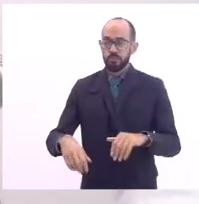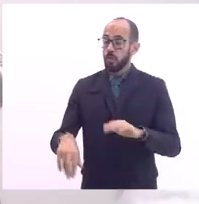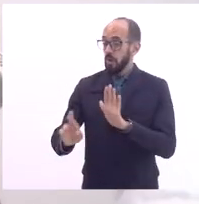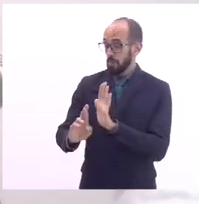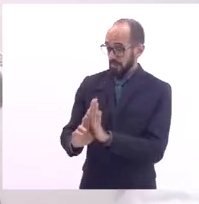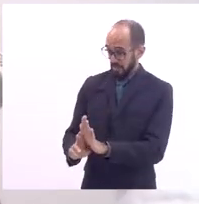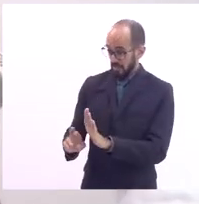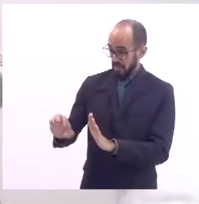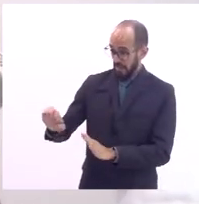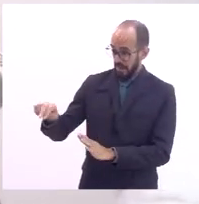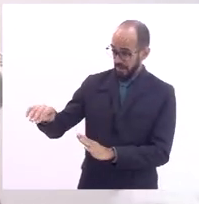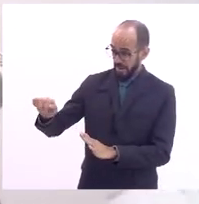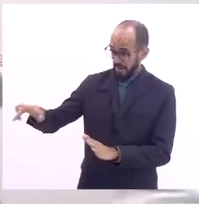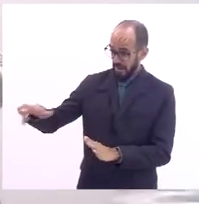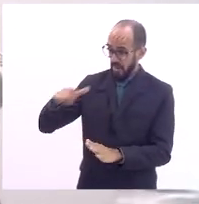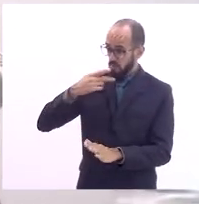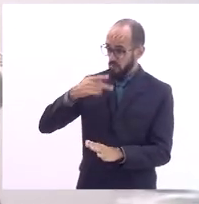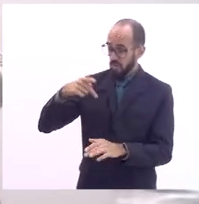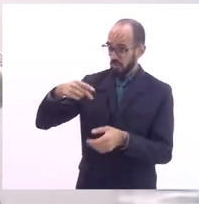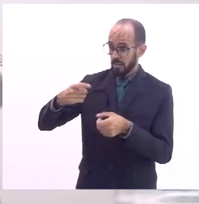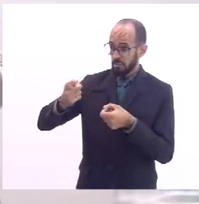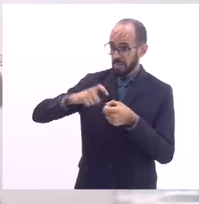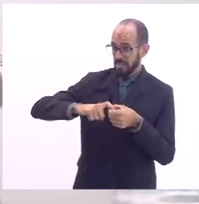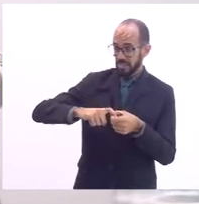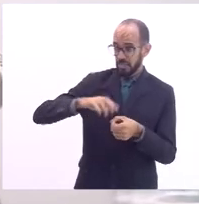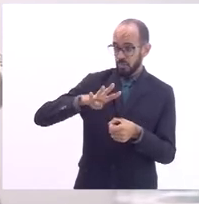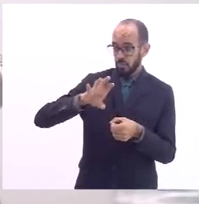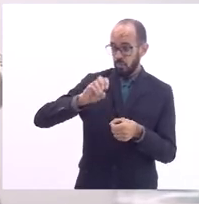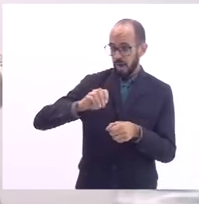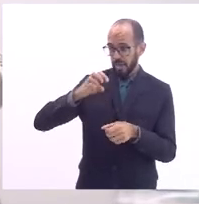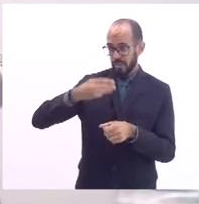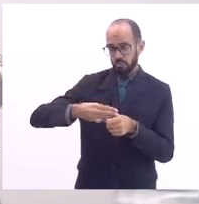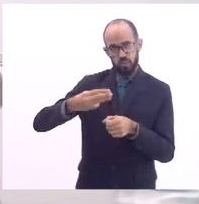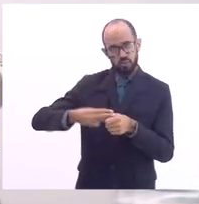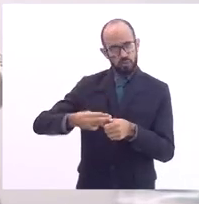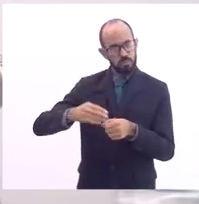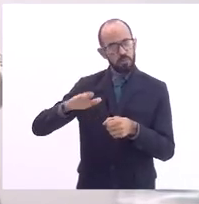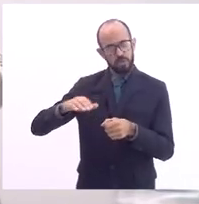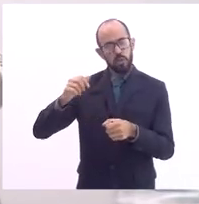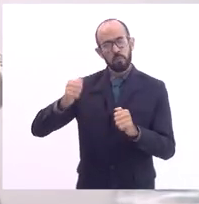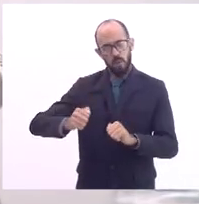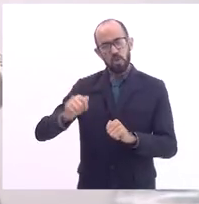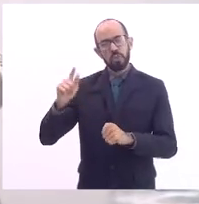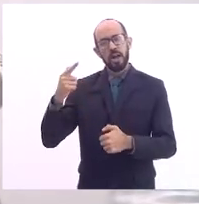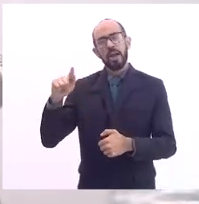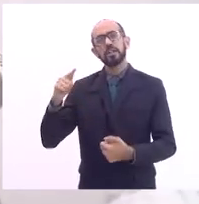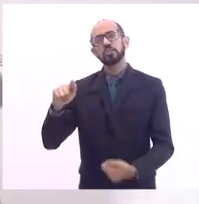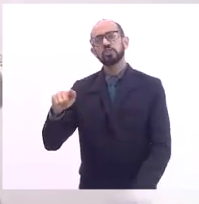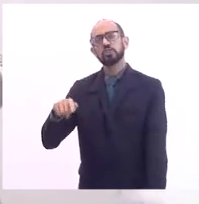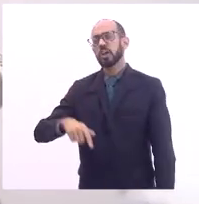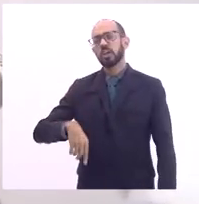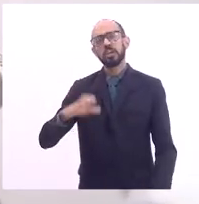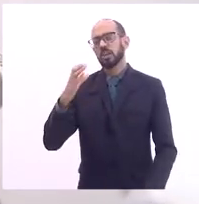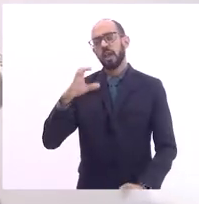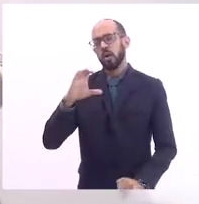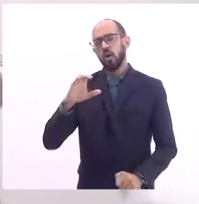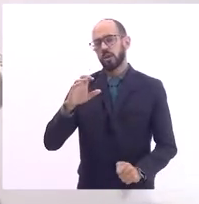constituída parceria com mais de 40 municípios. Eu posso garantir que Niterói não está inserida nesse rol de parcerias.